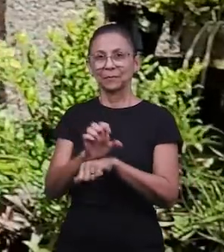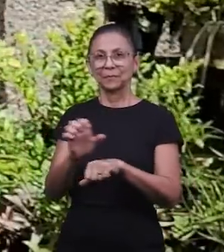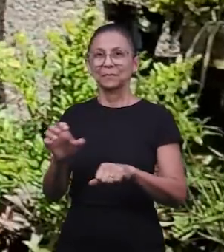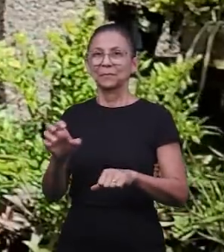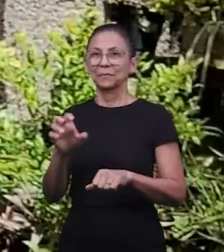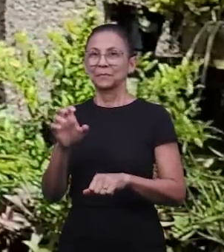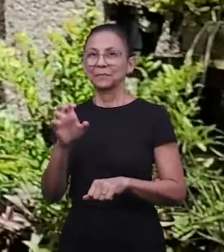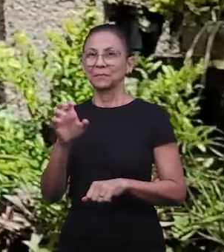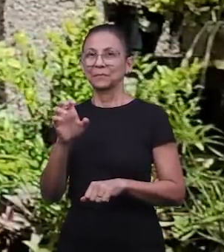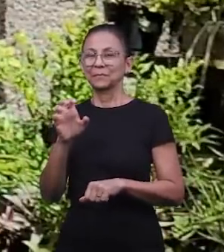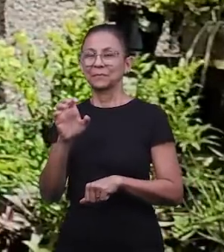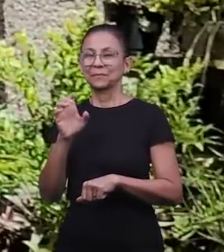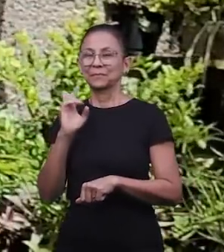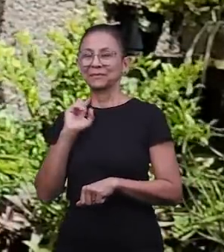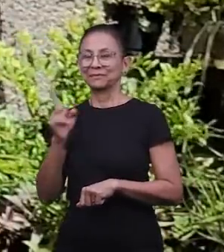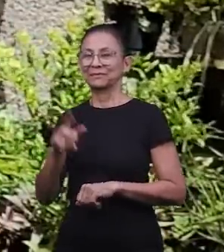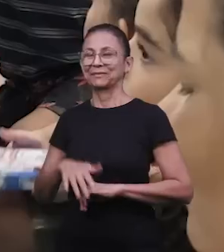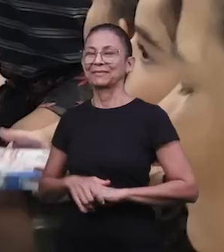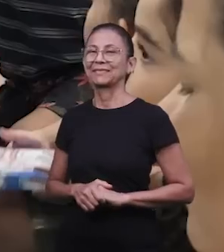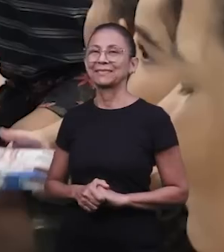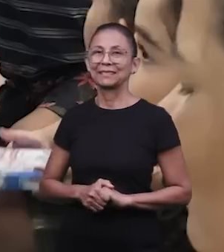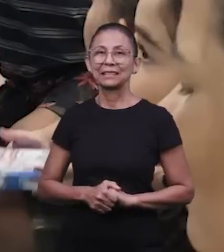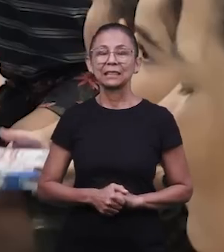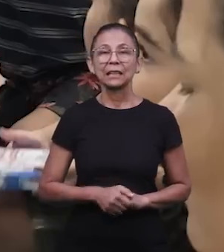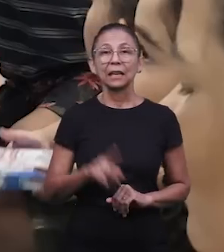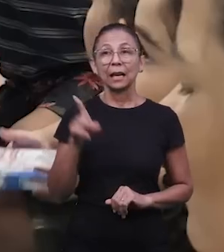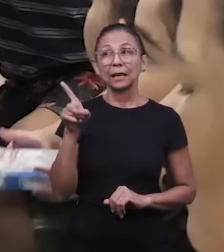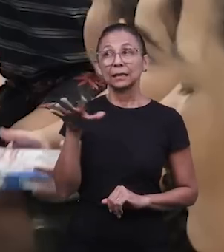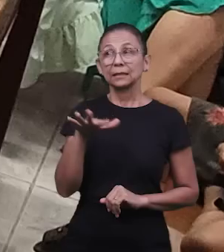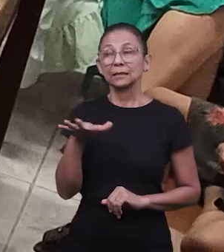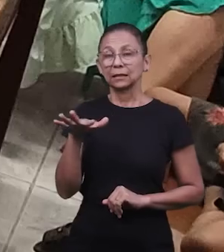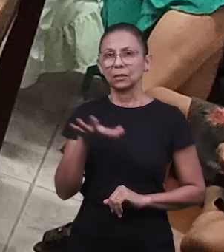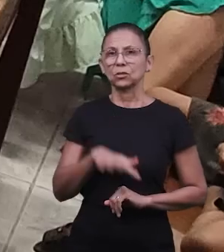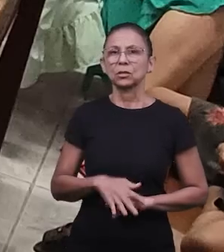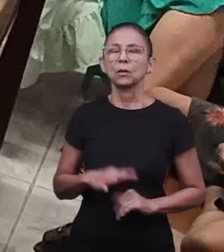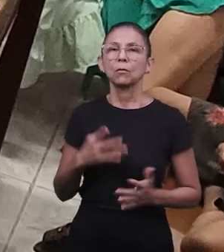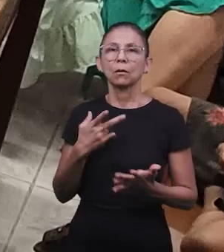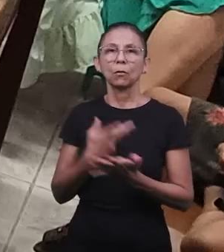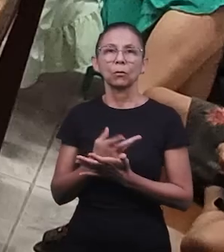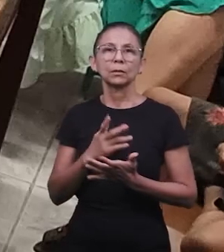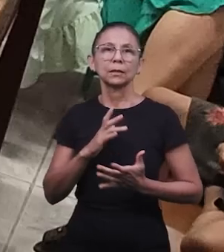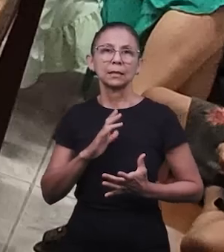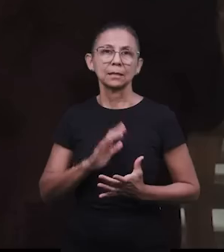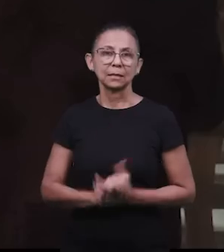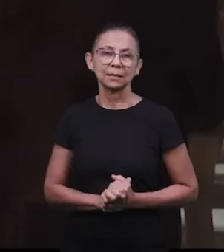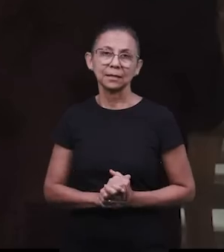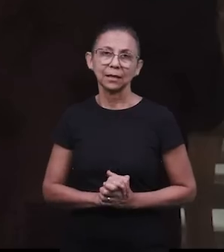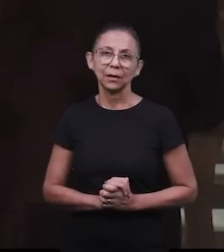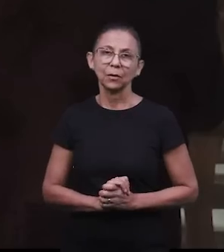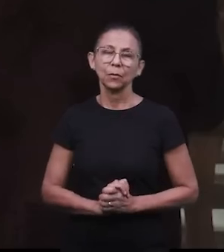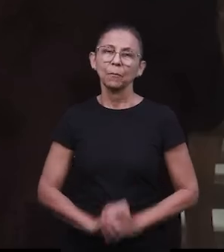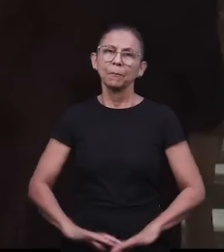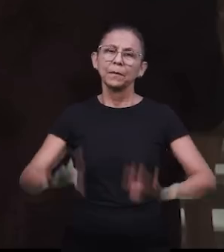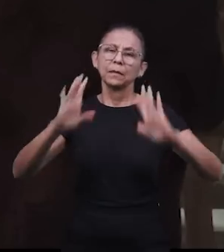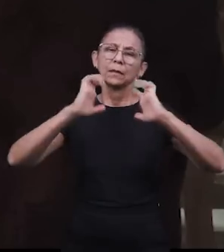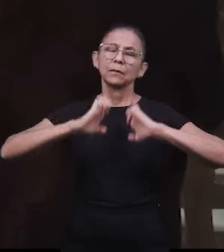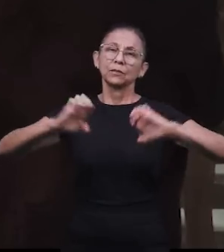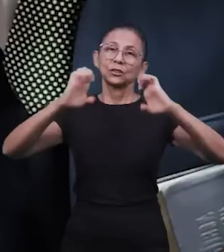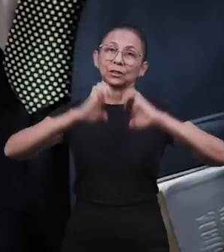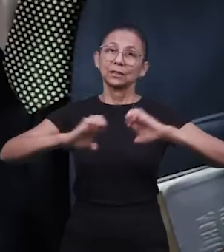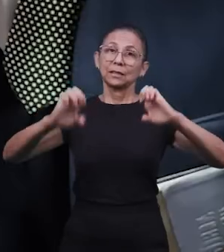Doce, do estado de Minas Gerais. Na igreja do bairro São Cristóvão, foi realizado pelos jovens da